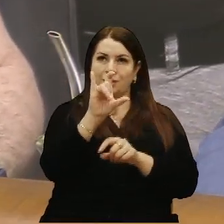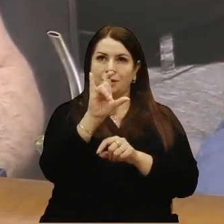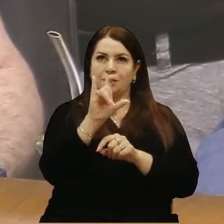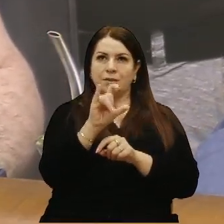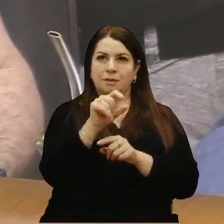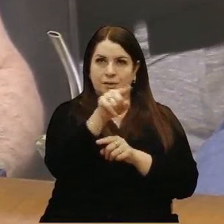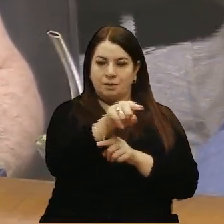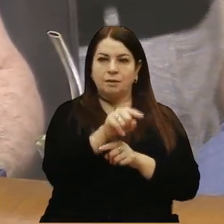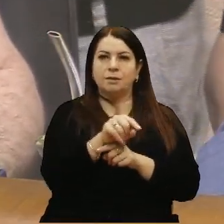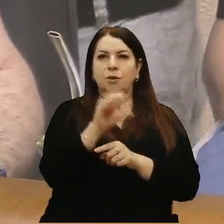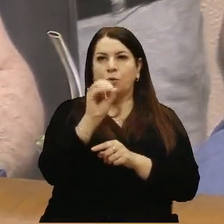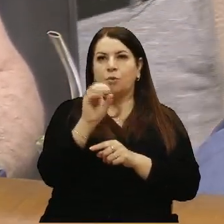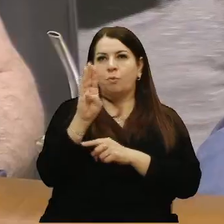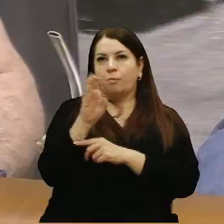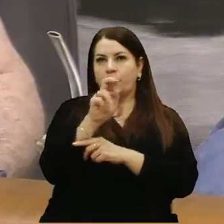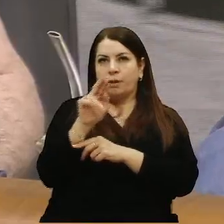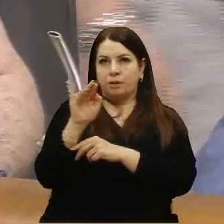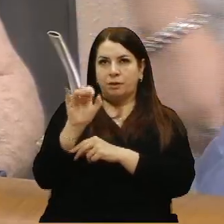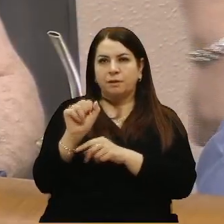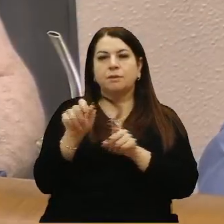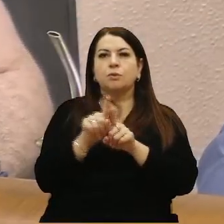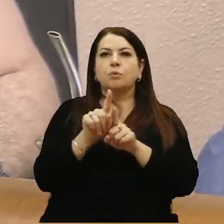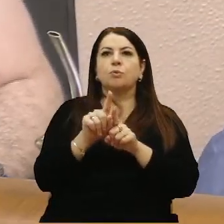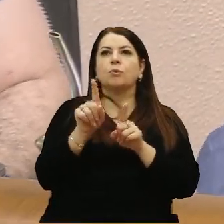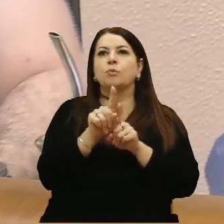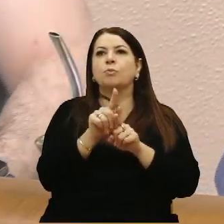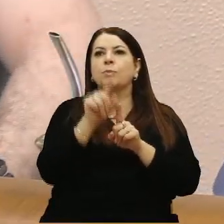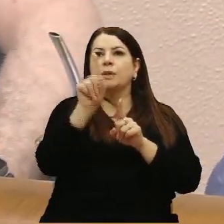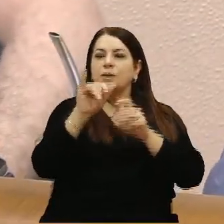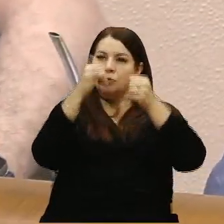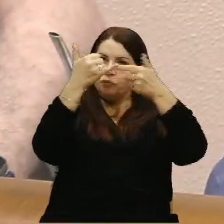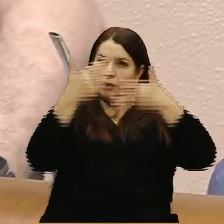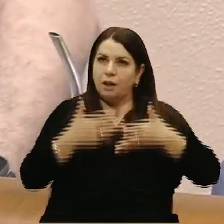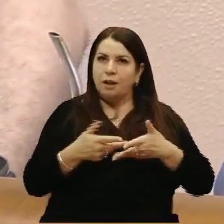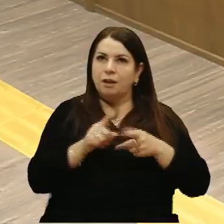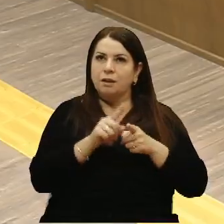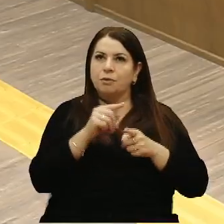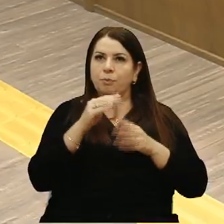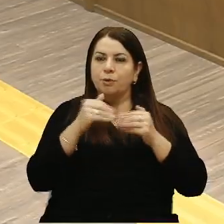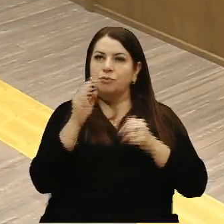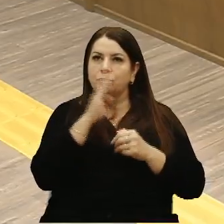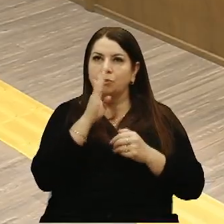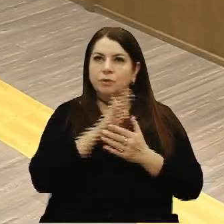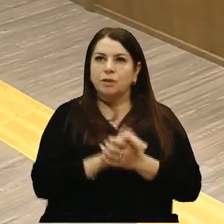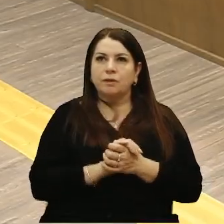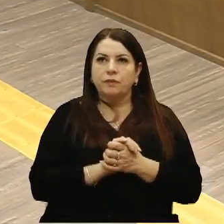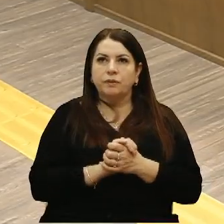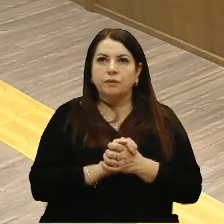Bairrista. Com a palavra um dos autores para justificar o regime de urgência.